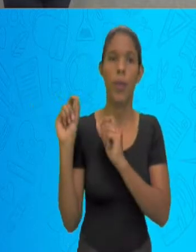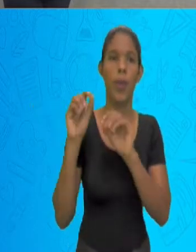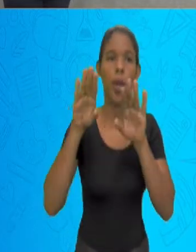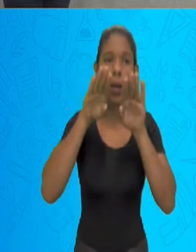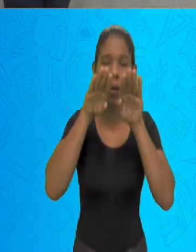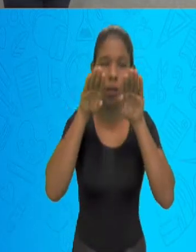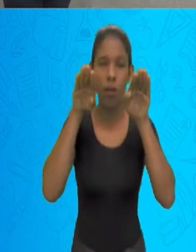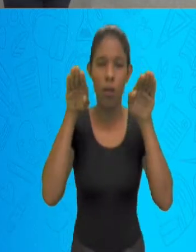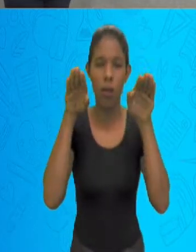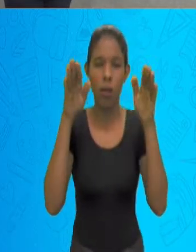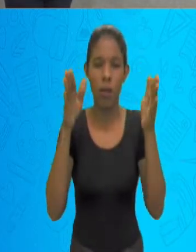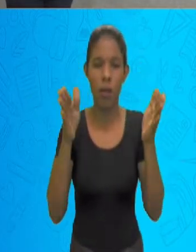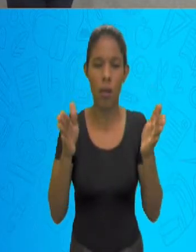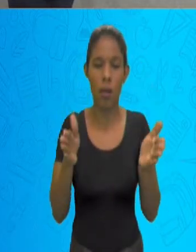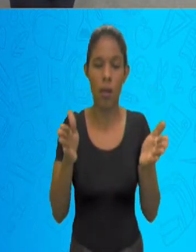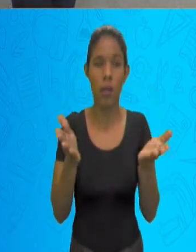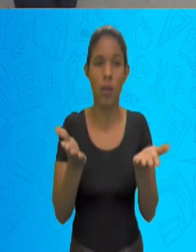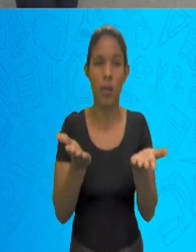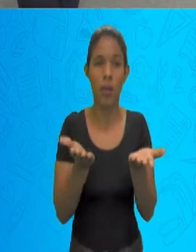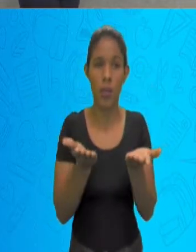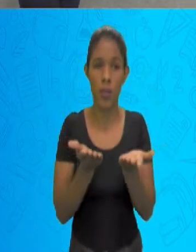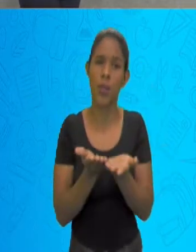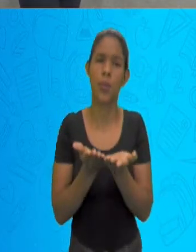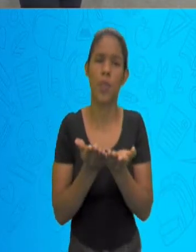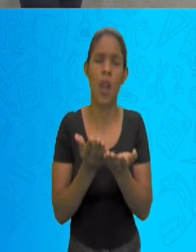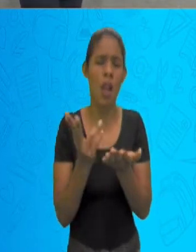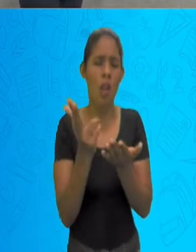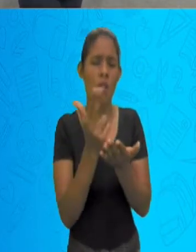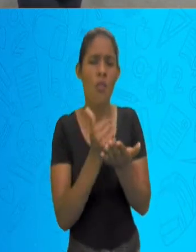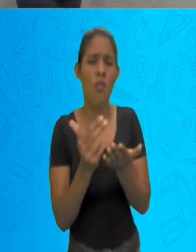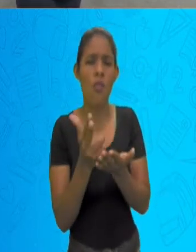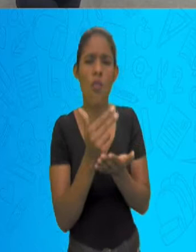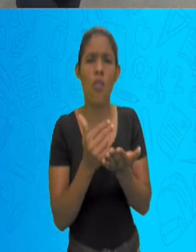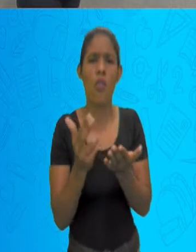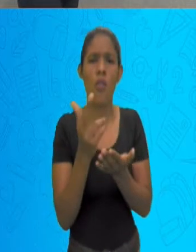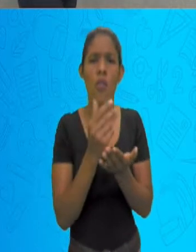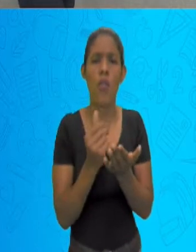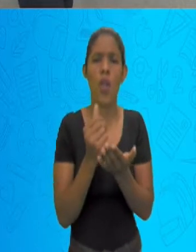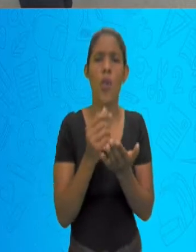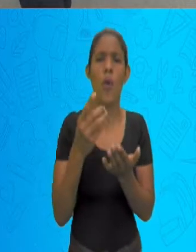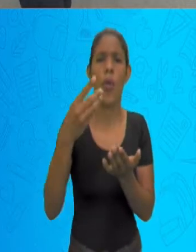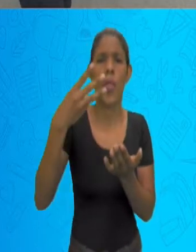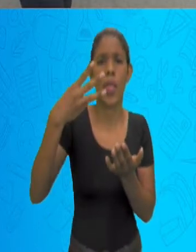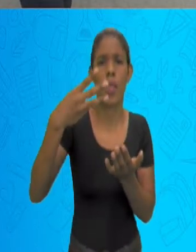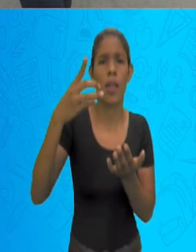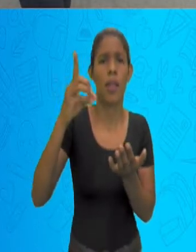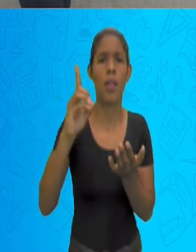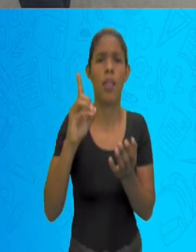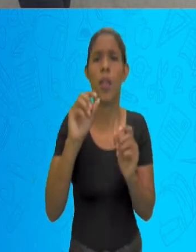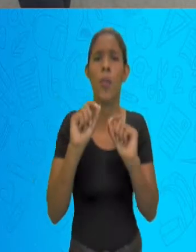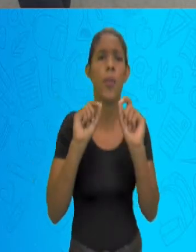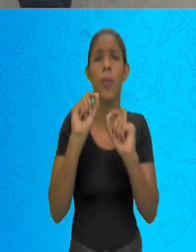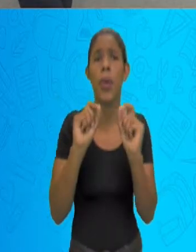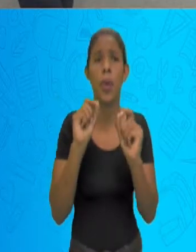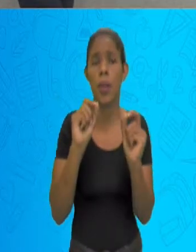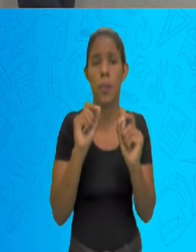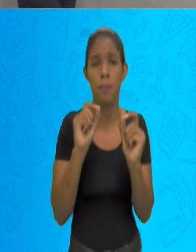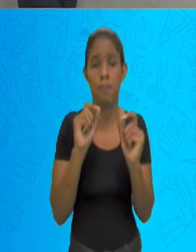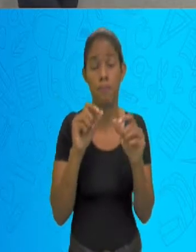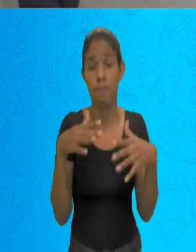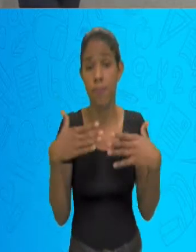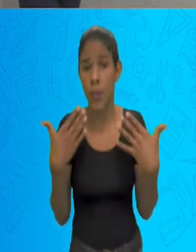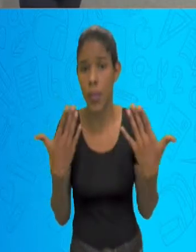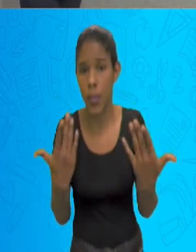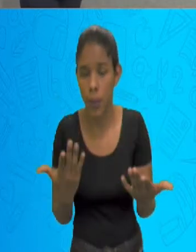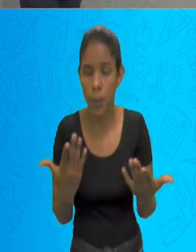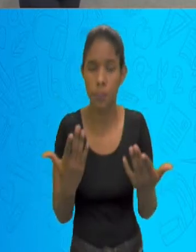figura tridimensional. O que torna essa figura, o que faz ela ser um sólido geométrico, ok? Para ela ser um